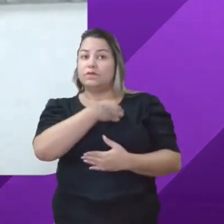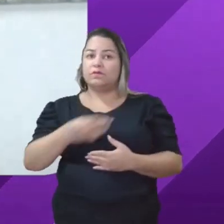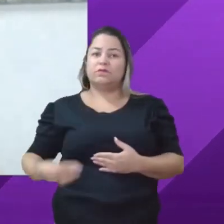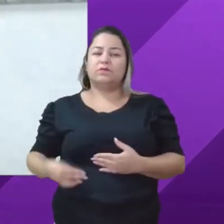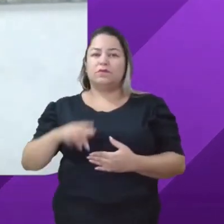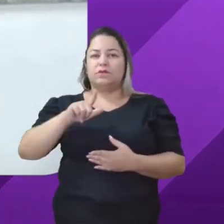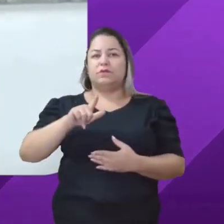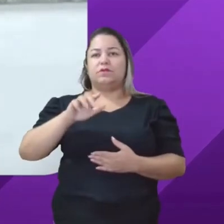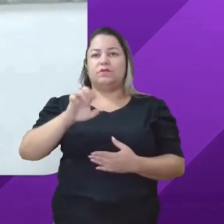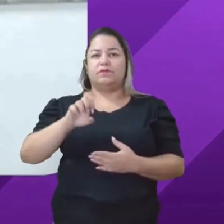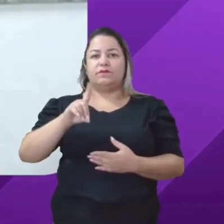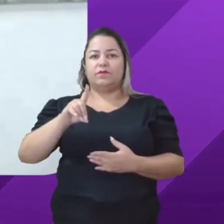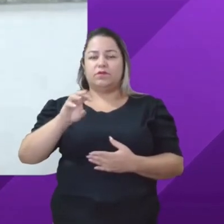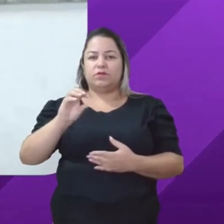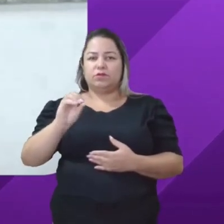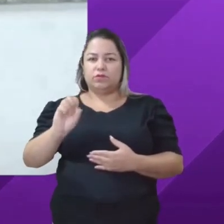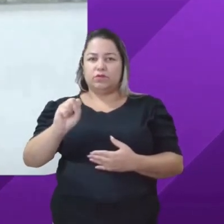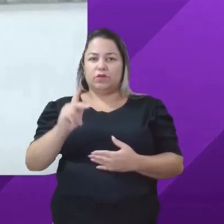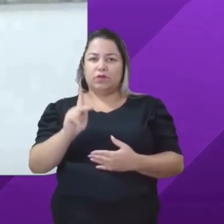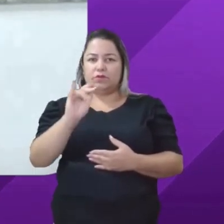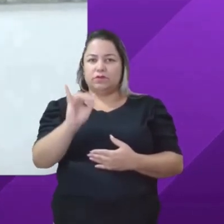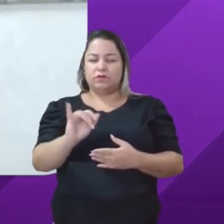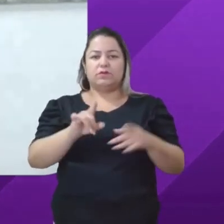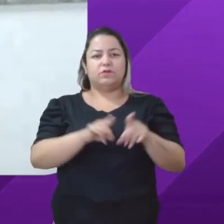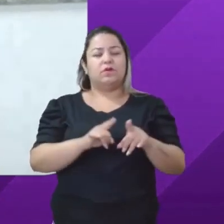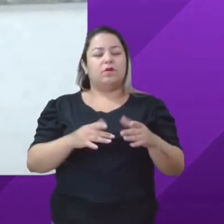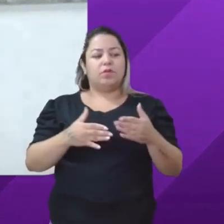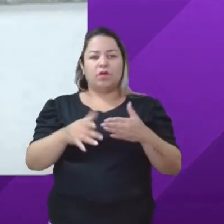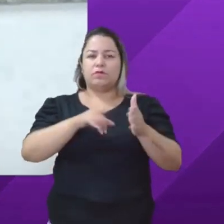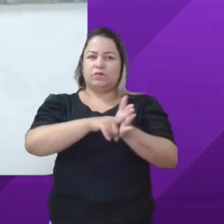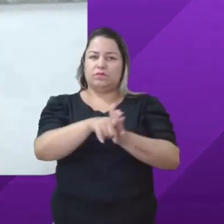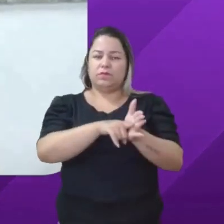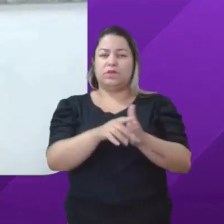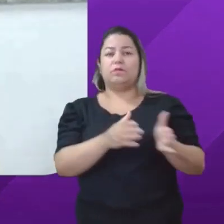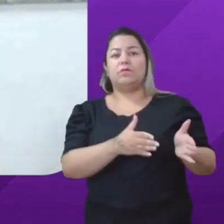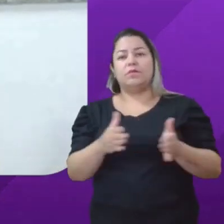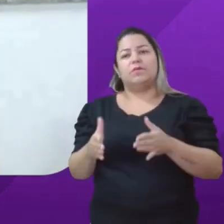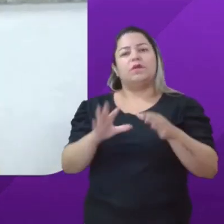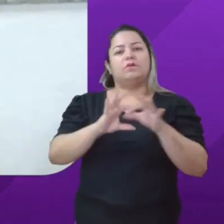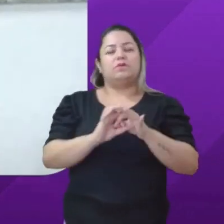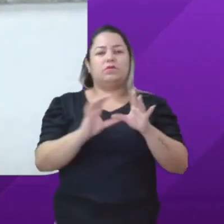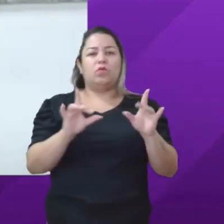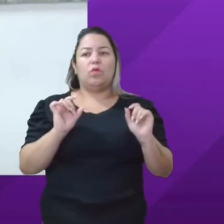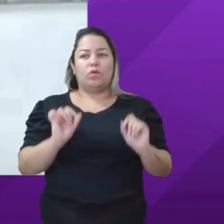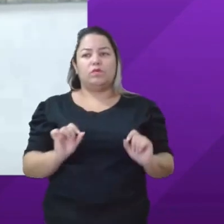Lewandowski, que ao longo da elaboração do plano foi o espaço deliberativo